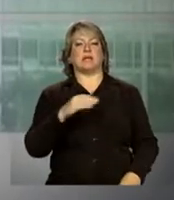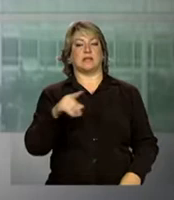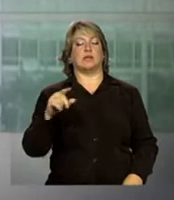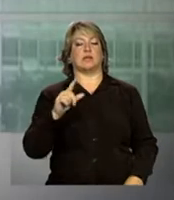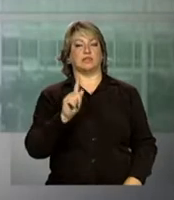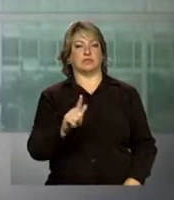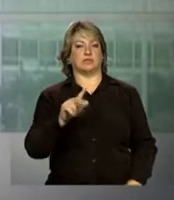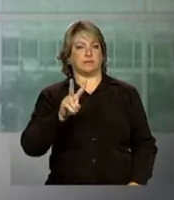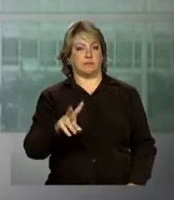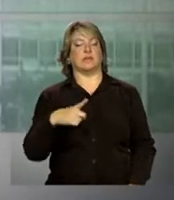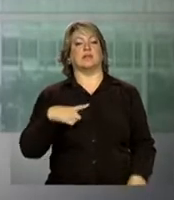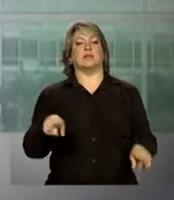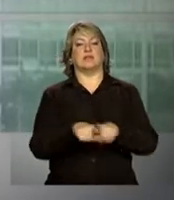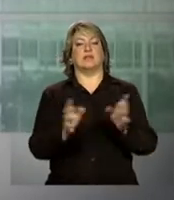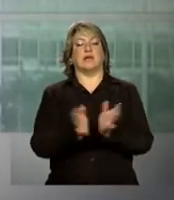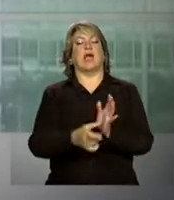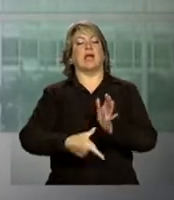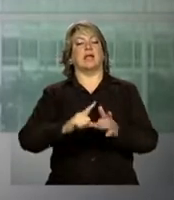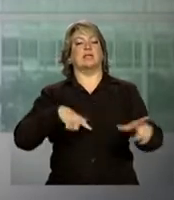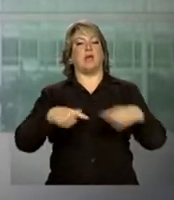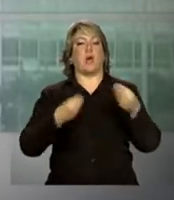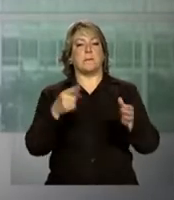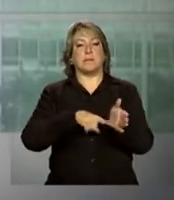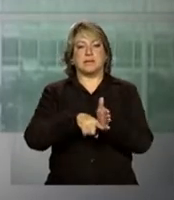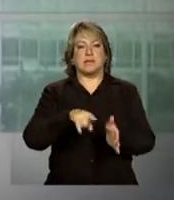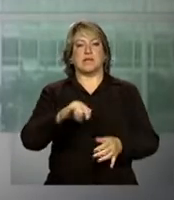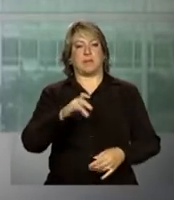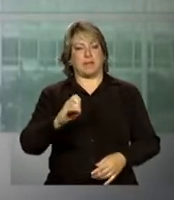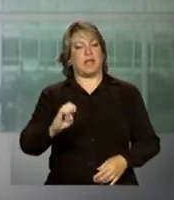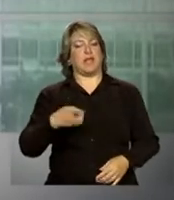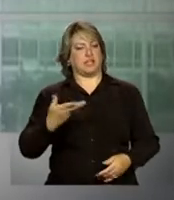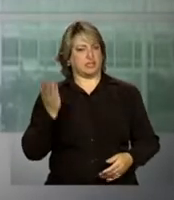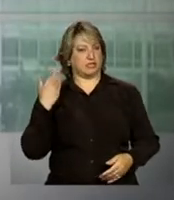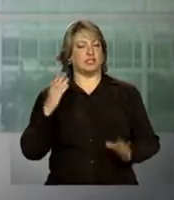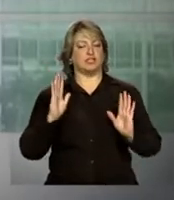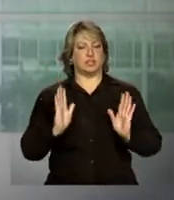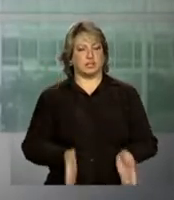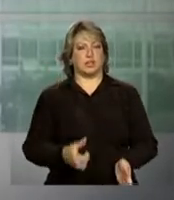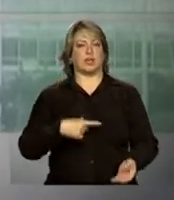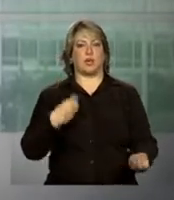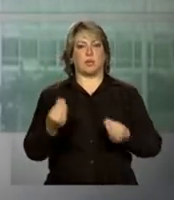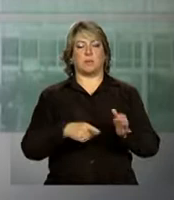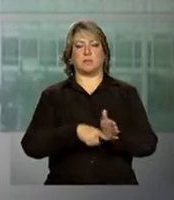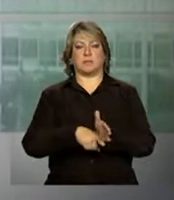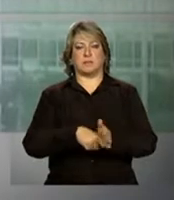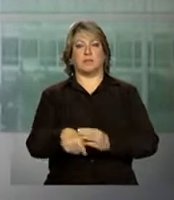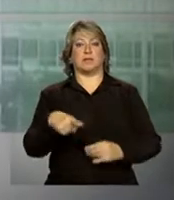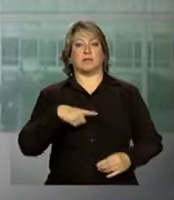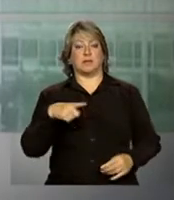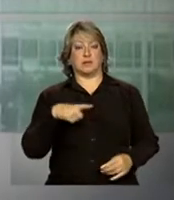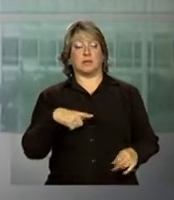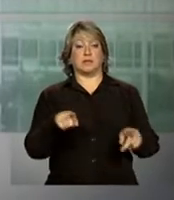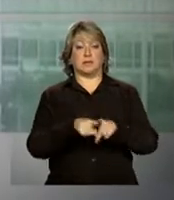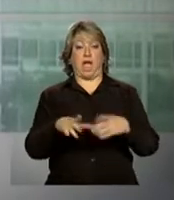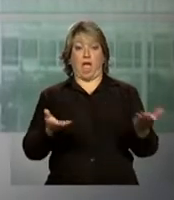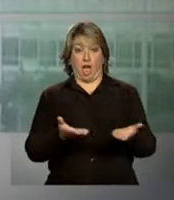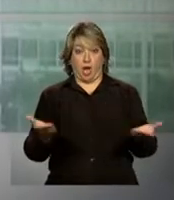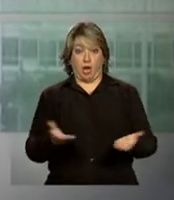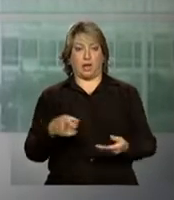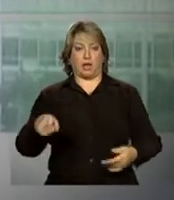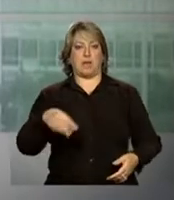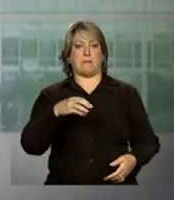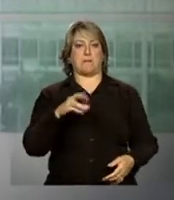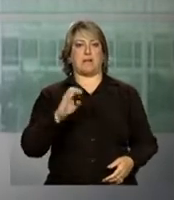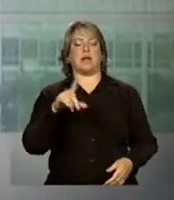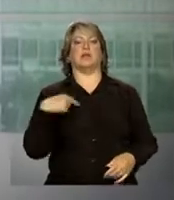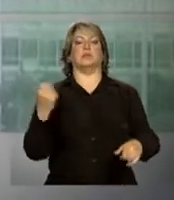havia trabalhado no IPEA como pesquisador e técnico de planejamento e pesquisa. E ao tomar posse no